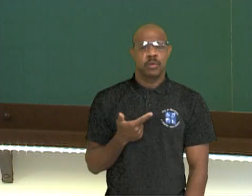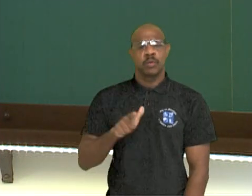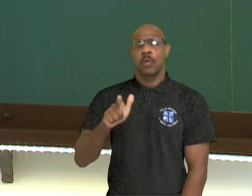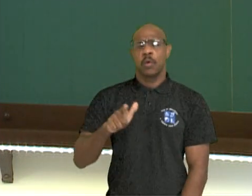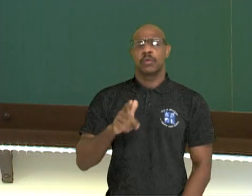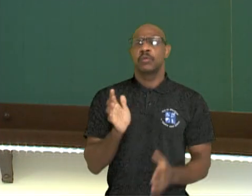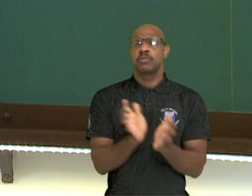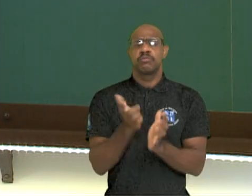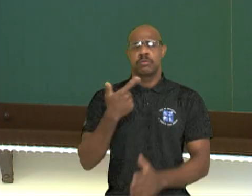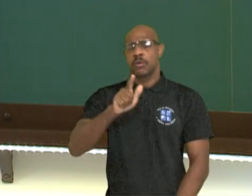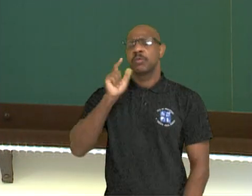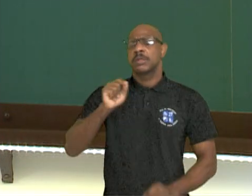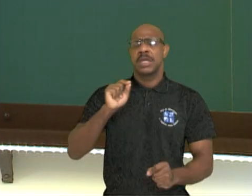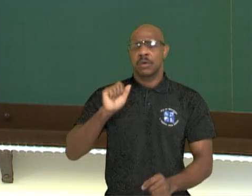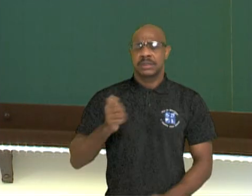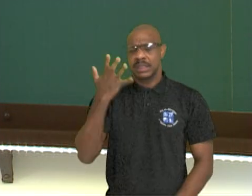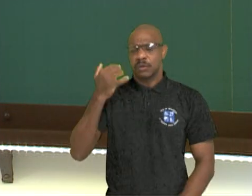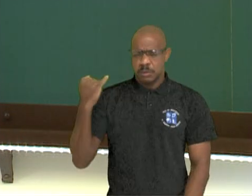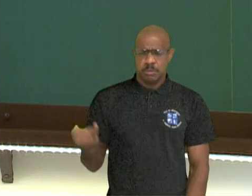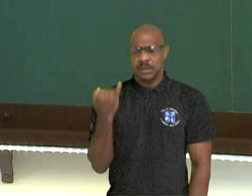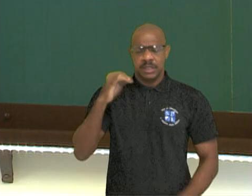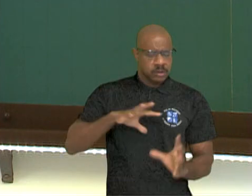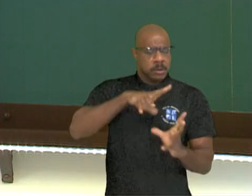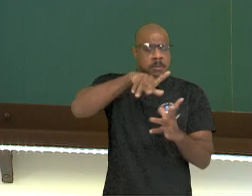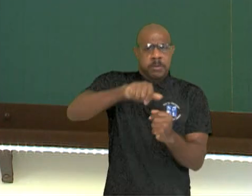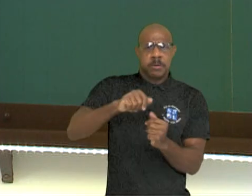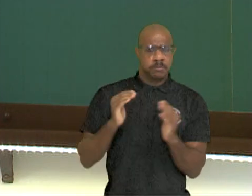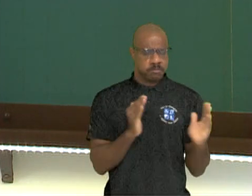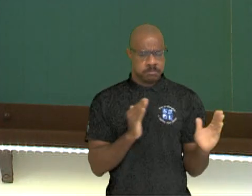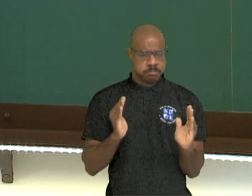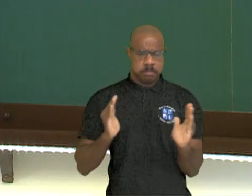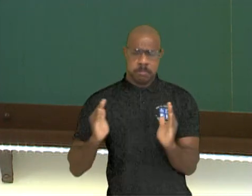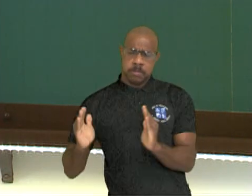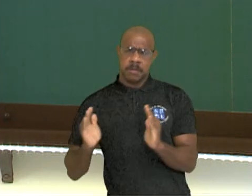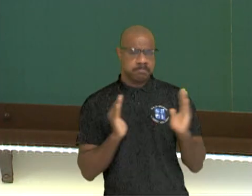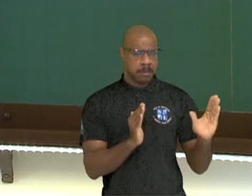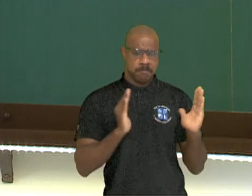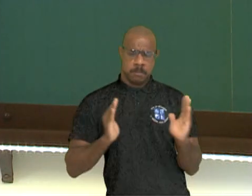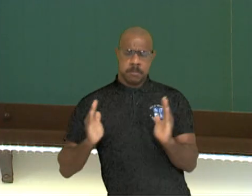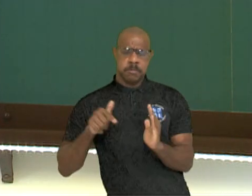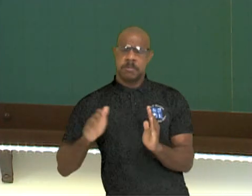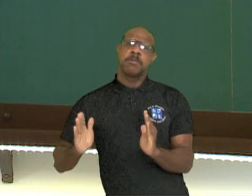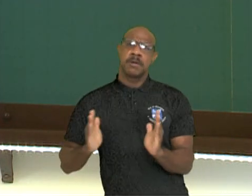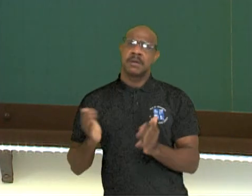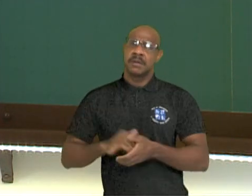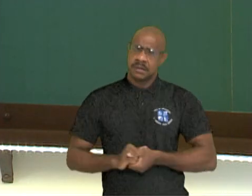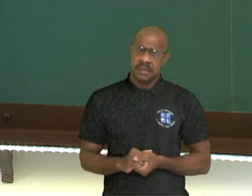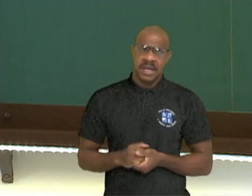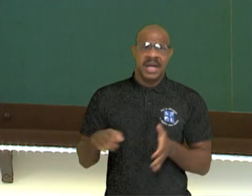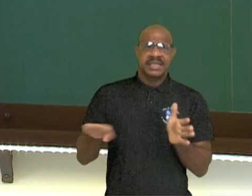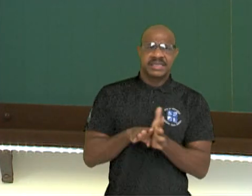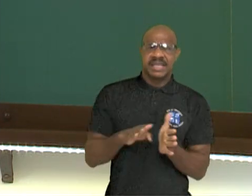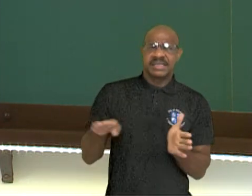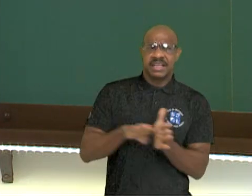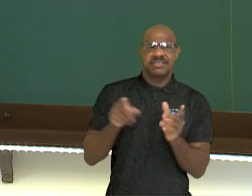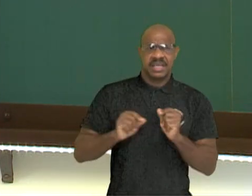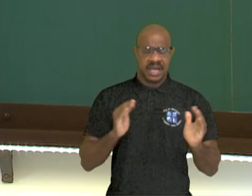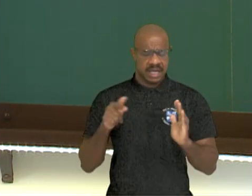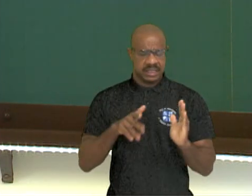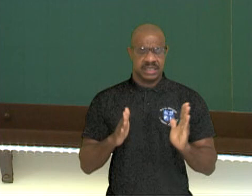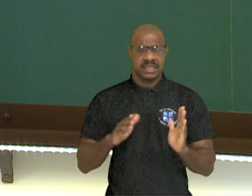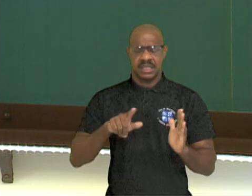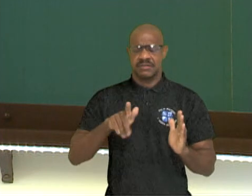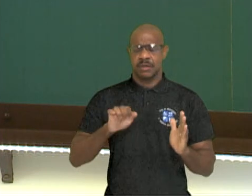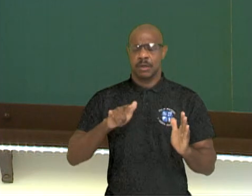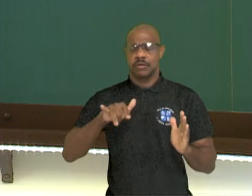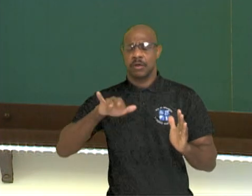de mudanças na Terra, nos outros períodos e eras até chegar na era Cenozoica e no período Quaternário? Como